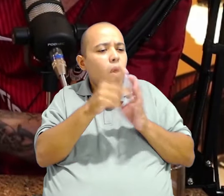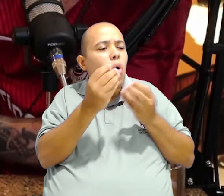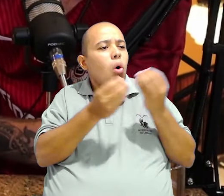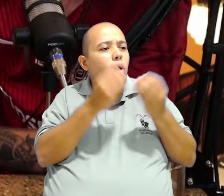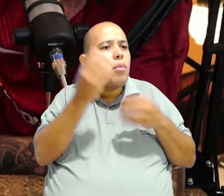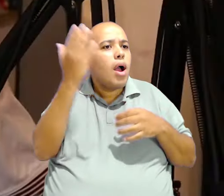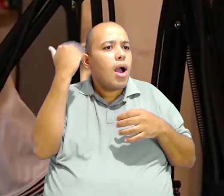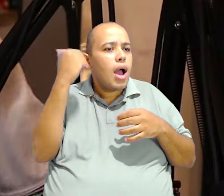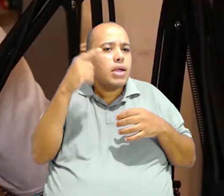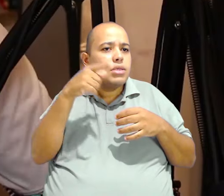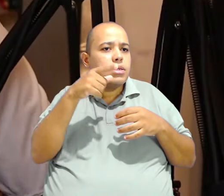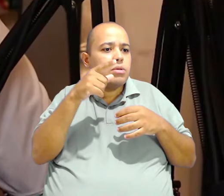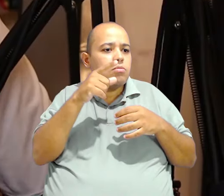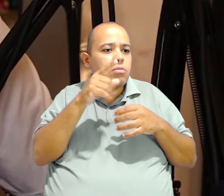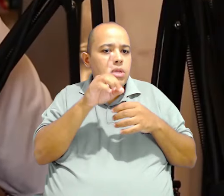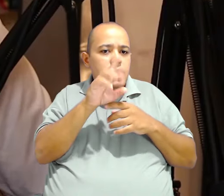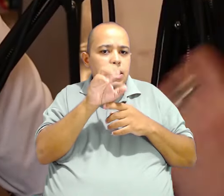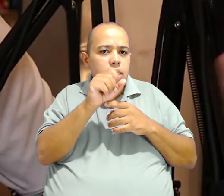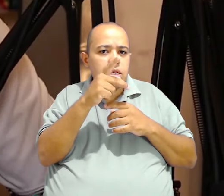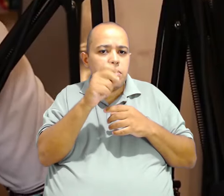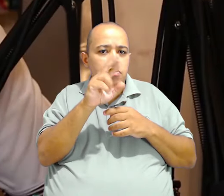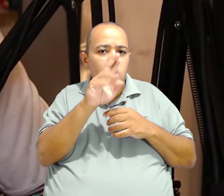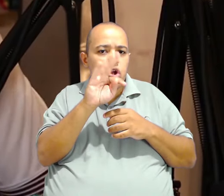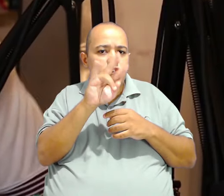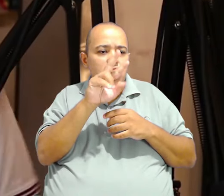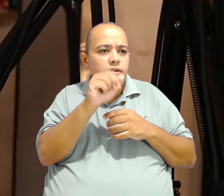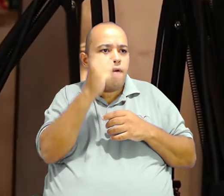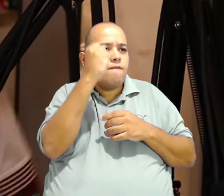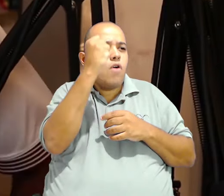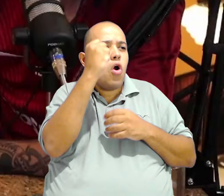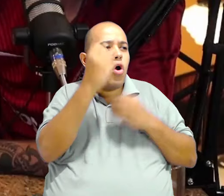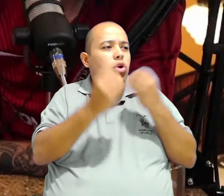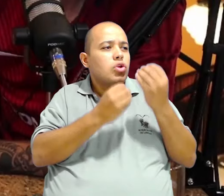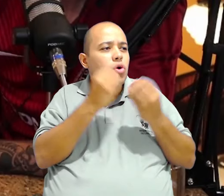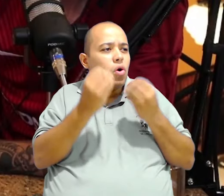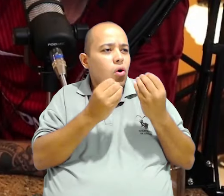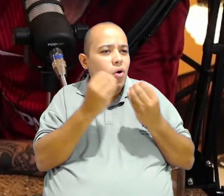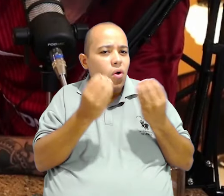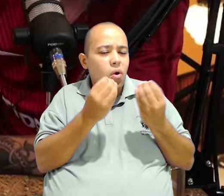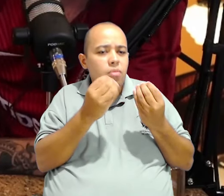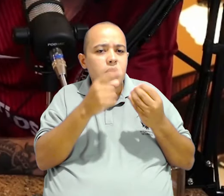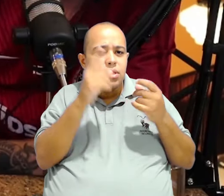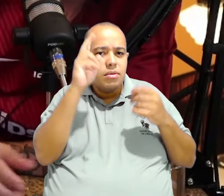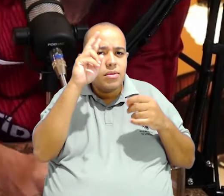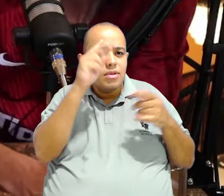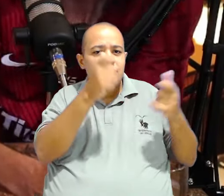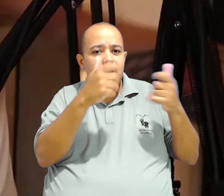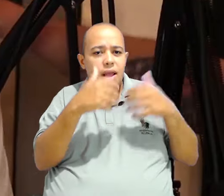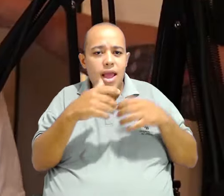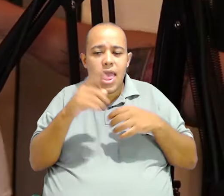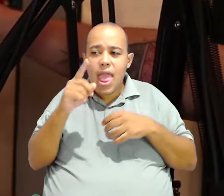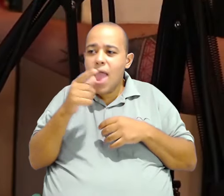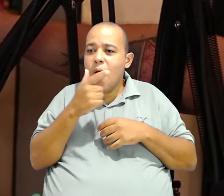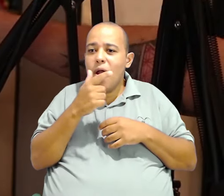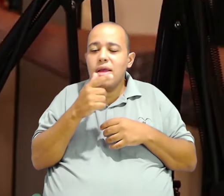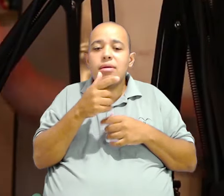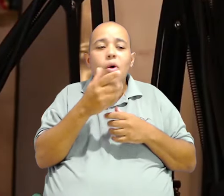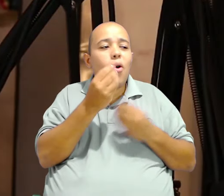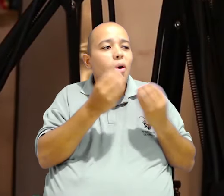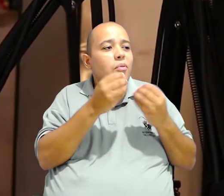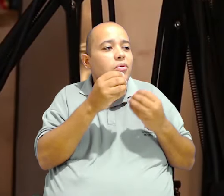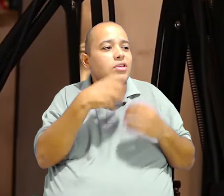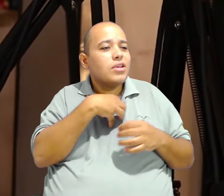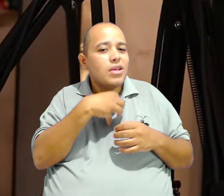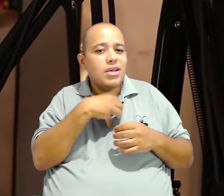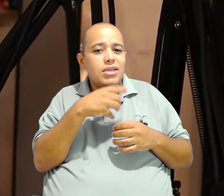auge? Nossa senhora, ó. Desportiva e Rio Branco. E como é que era ver o Rio Branco quando tava no auge? Era perder a coisa mais gostosa do mundo.